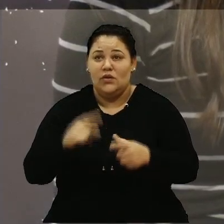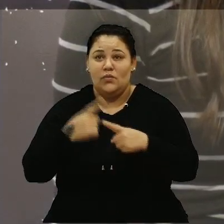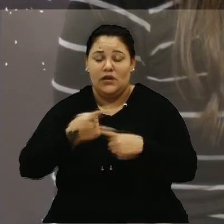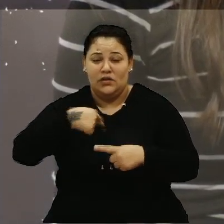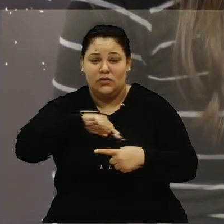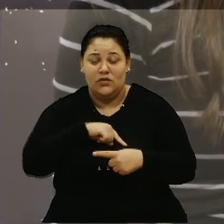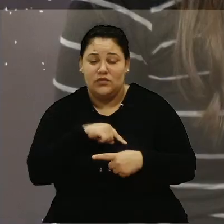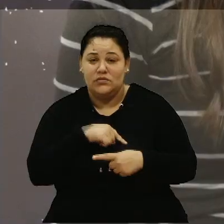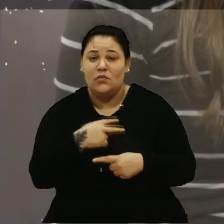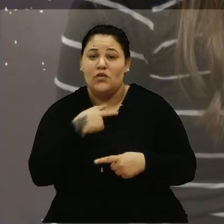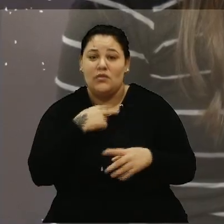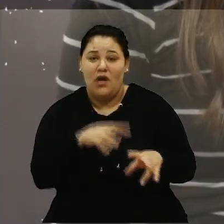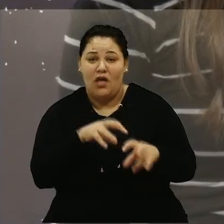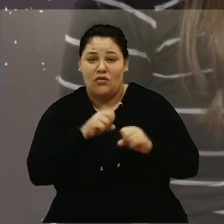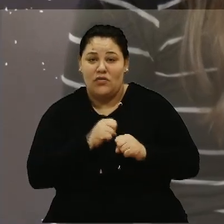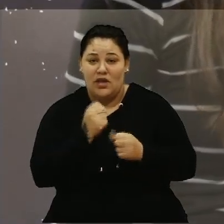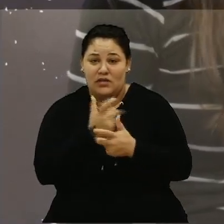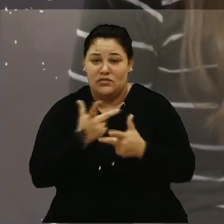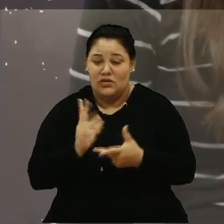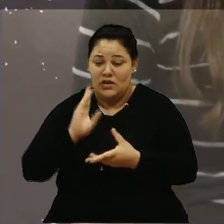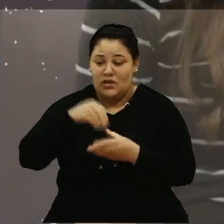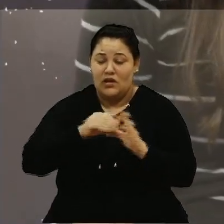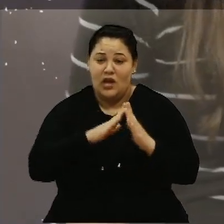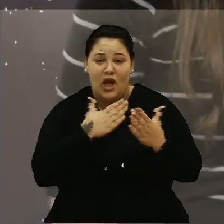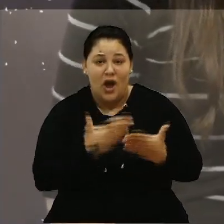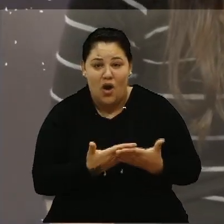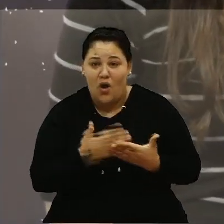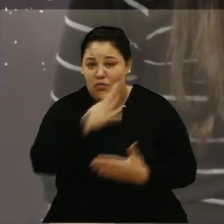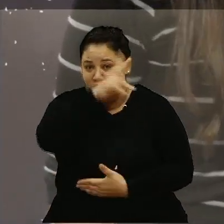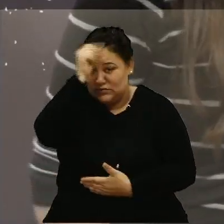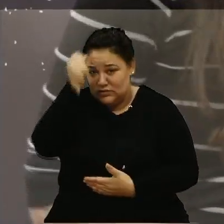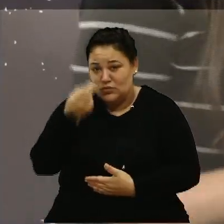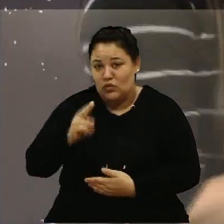adotar isso aqui nas nossas escolas, tanto do município quanto do